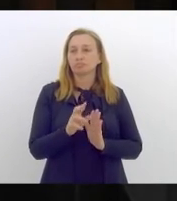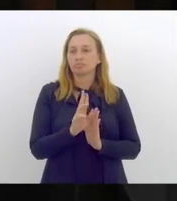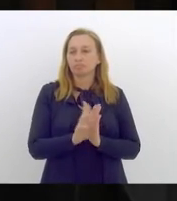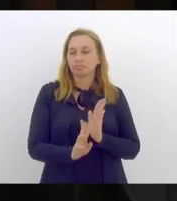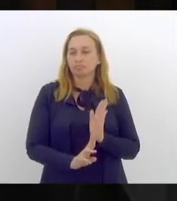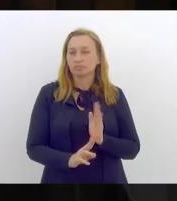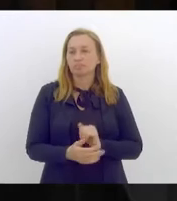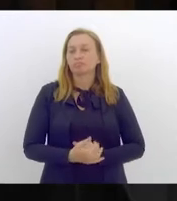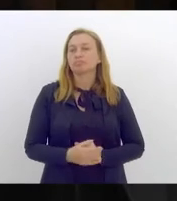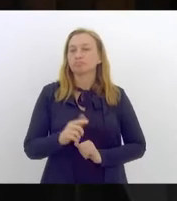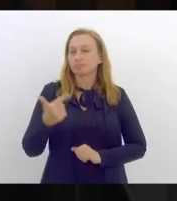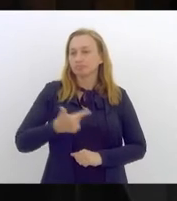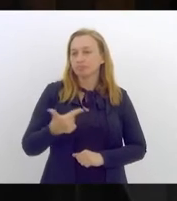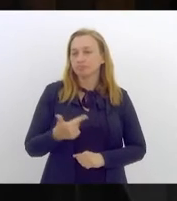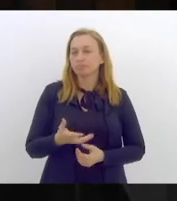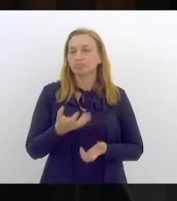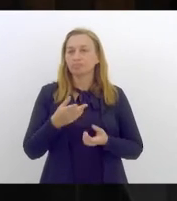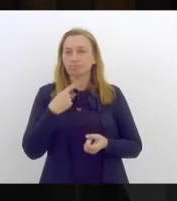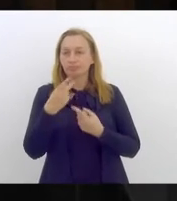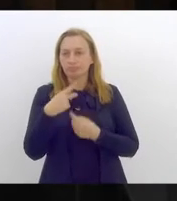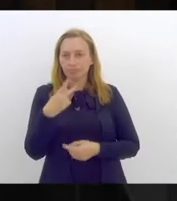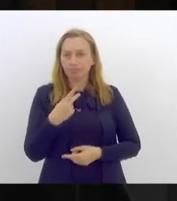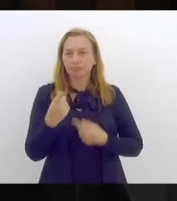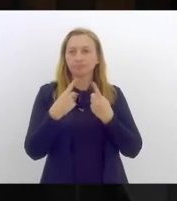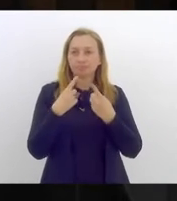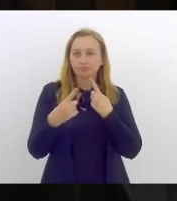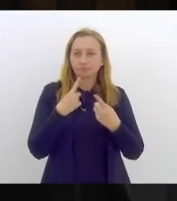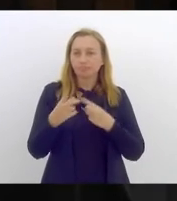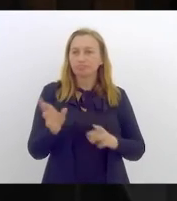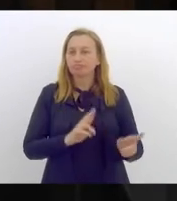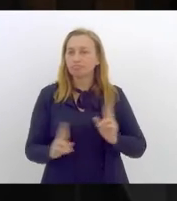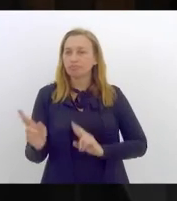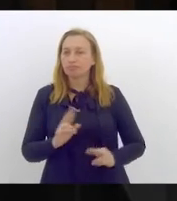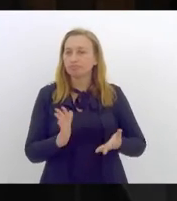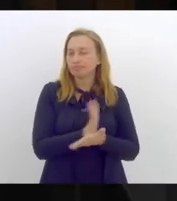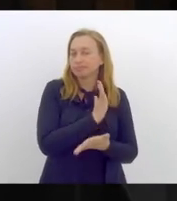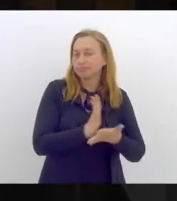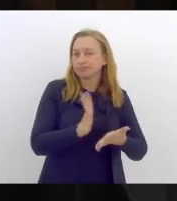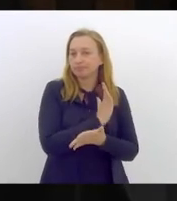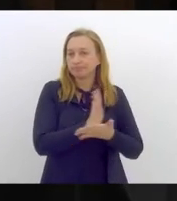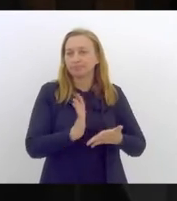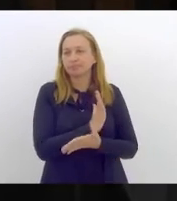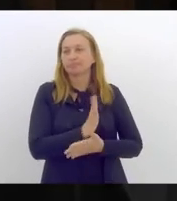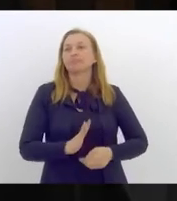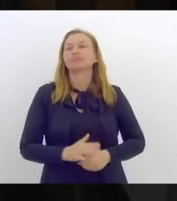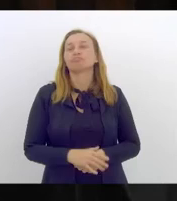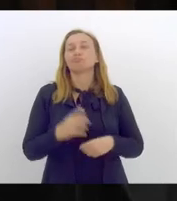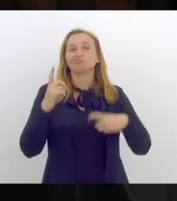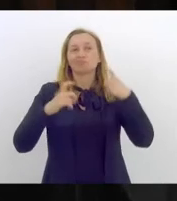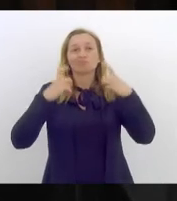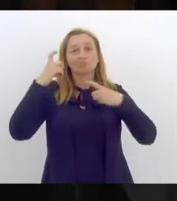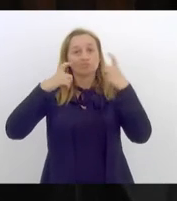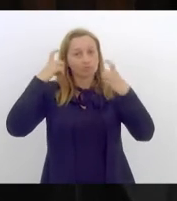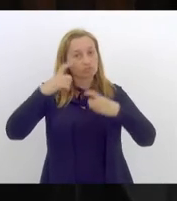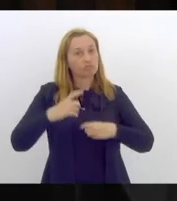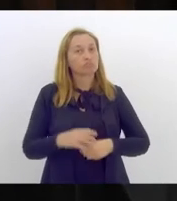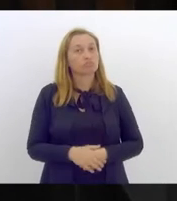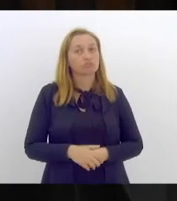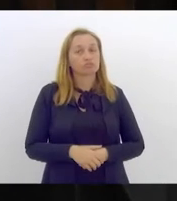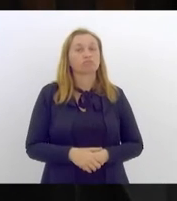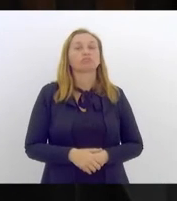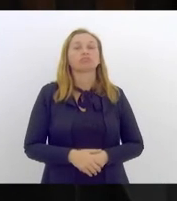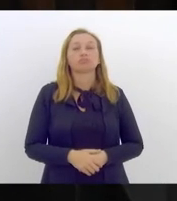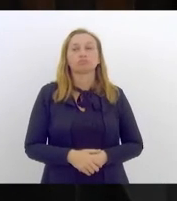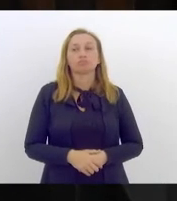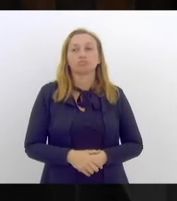segundo ponto que eu quero trazer aqui para o debate é com relação a algumas tendências que são preocupantes e